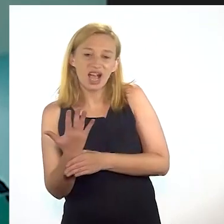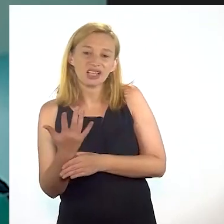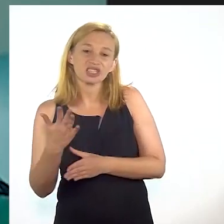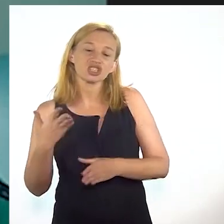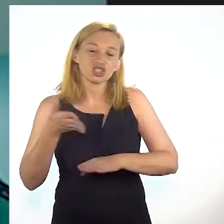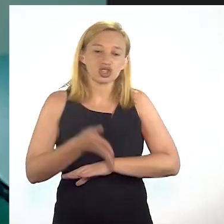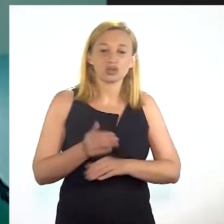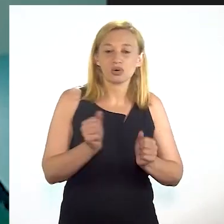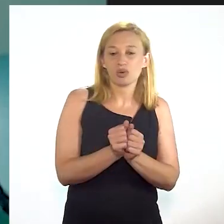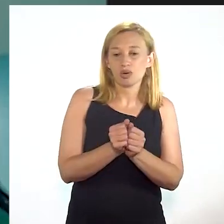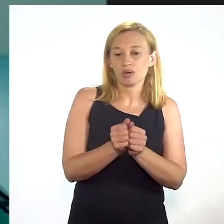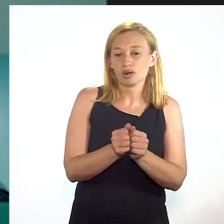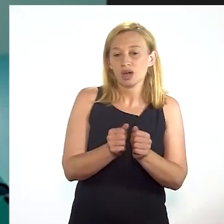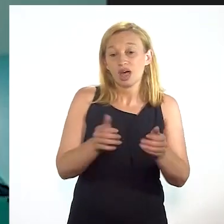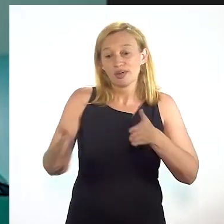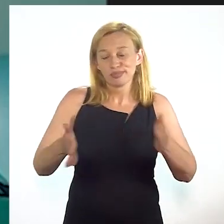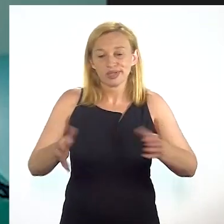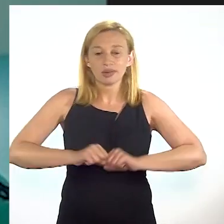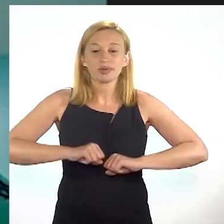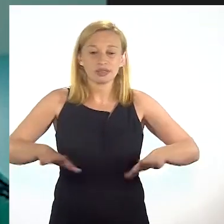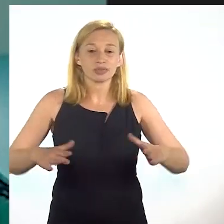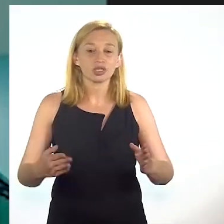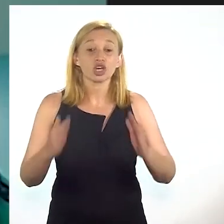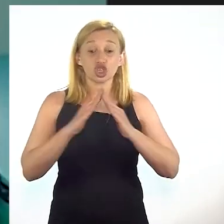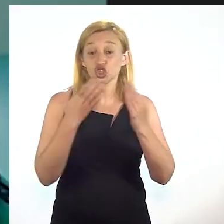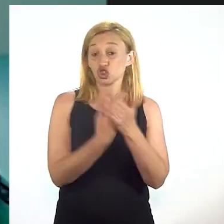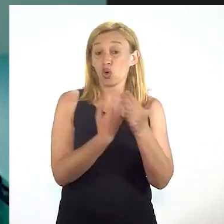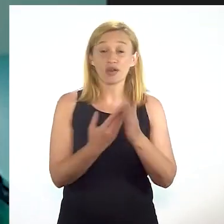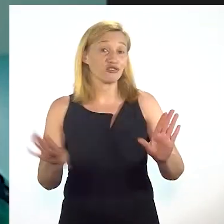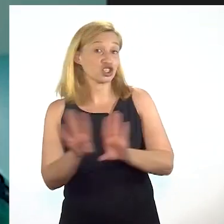veio a pandemia. As escolas fecharam, né? Eu